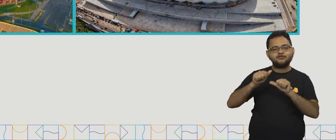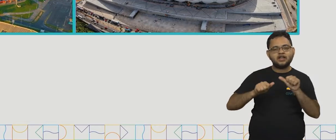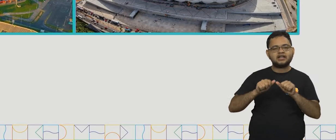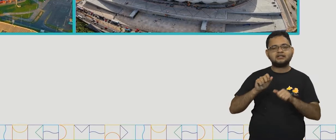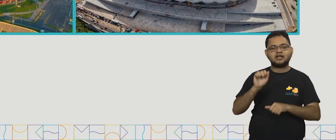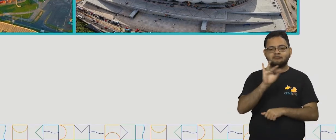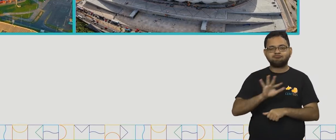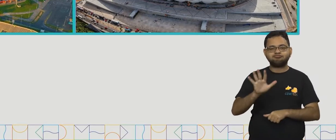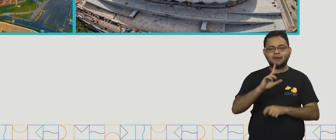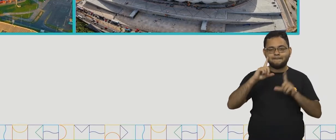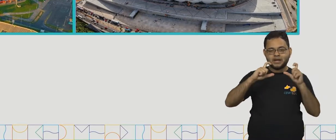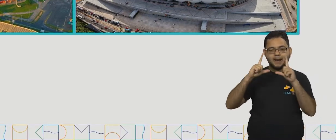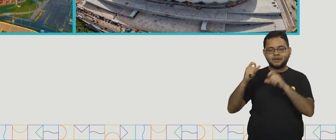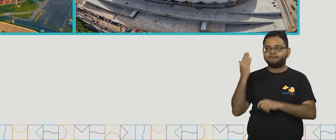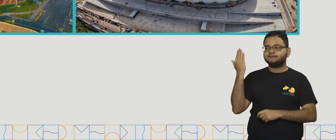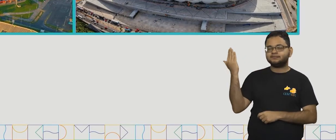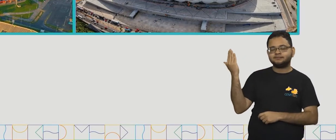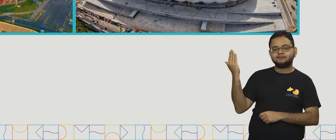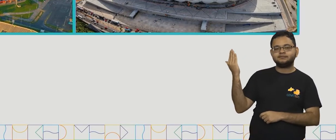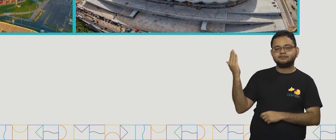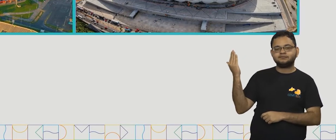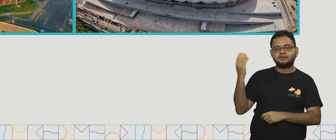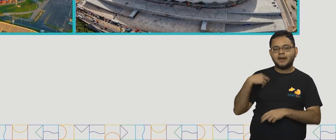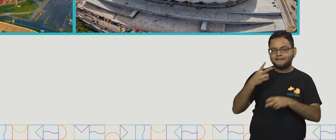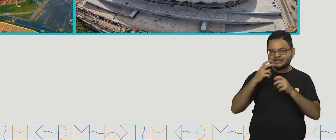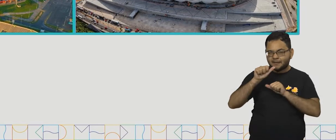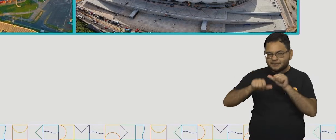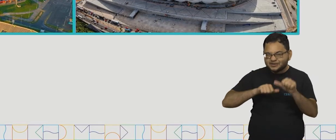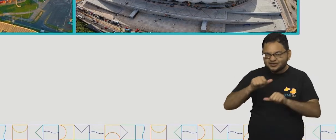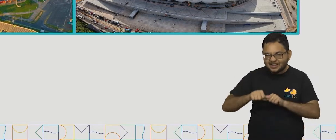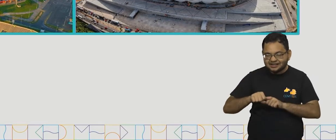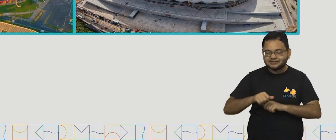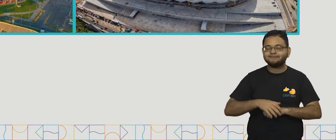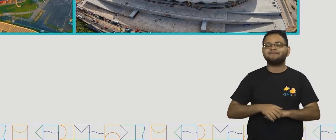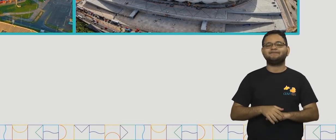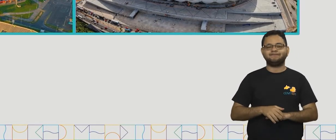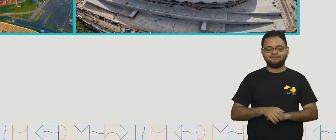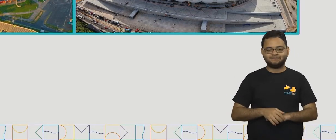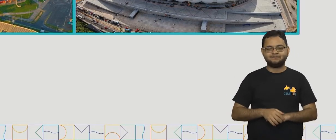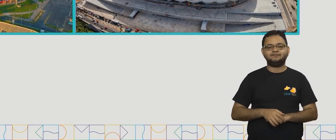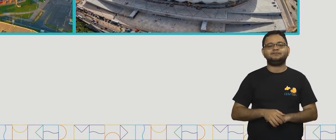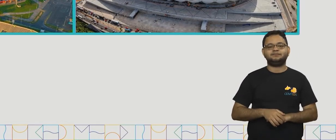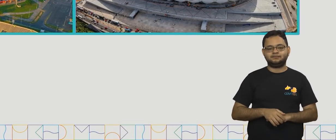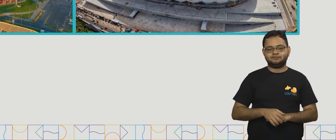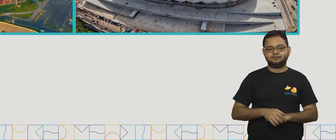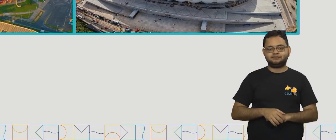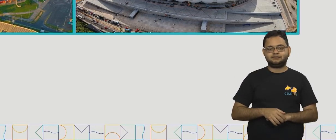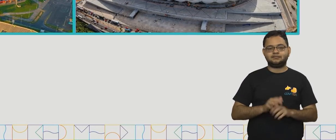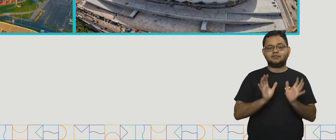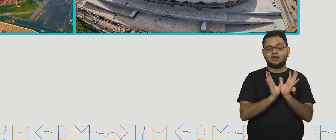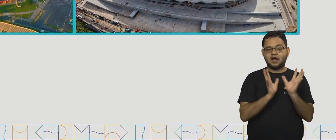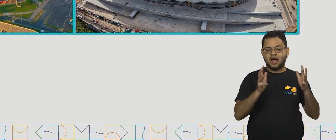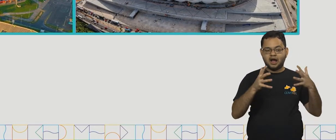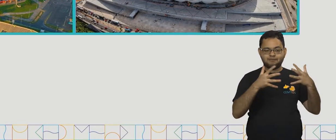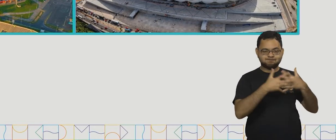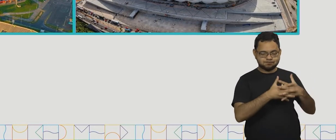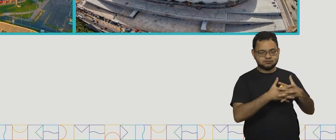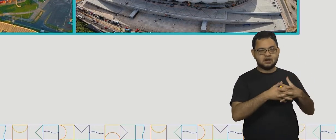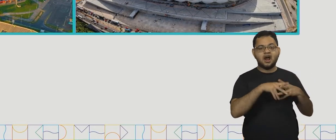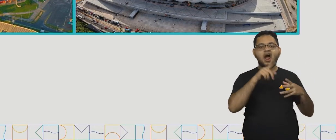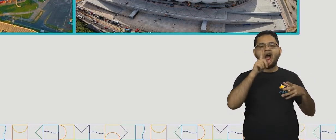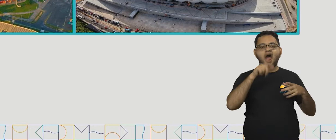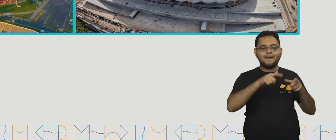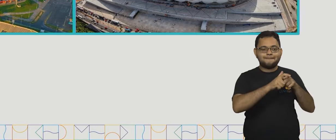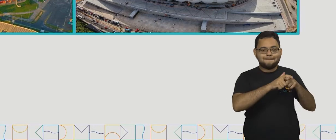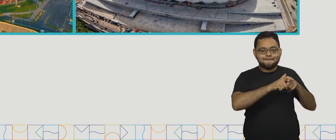fotografias. O que podemos ver de mudança? Bastante coisa, você não acha? A Arena da Amazônia é visivelmente maior